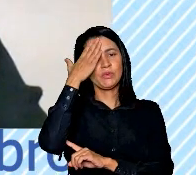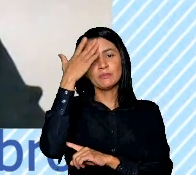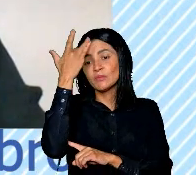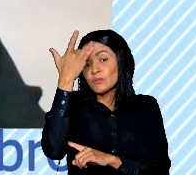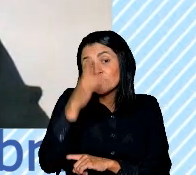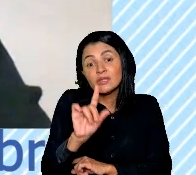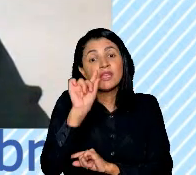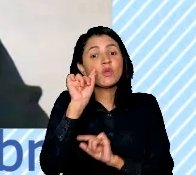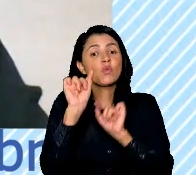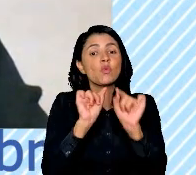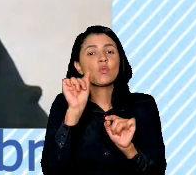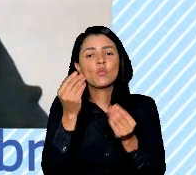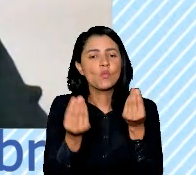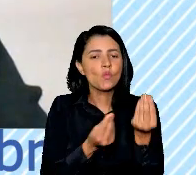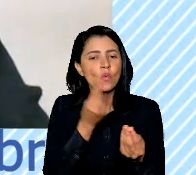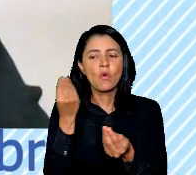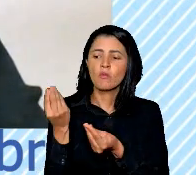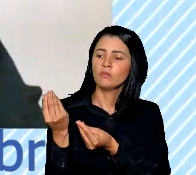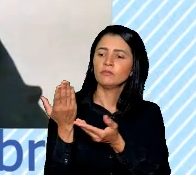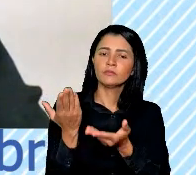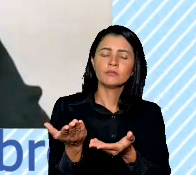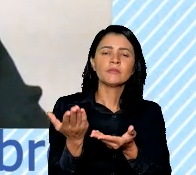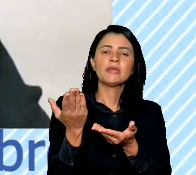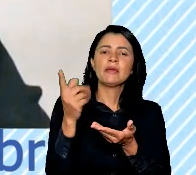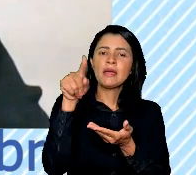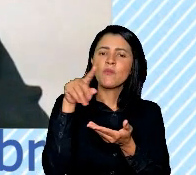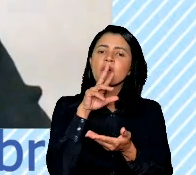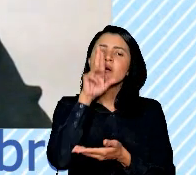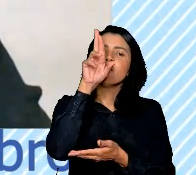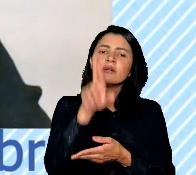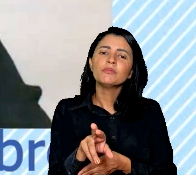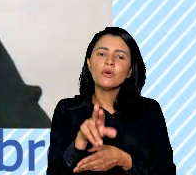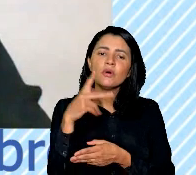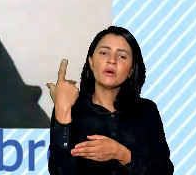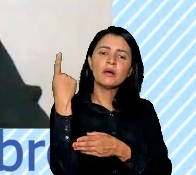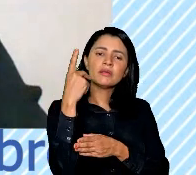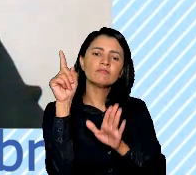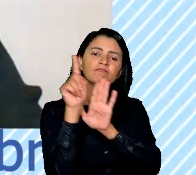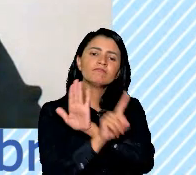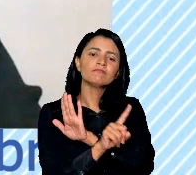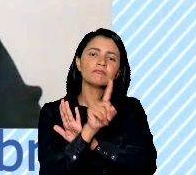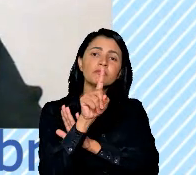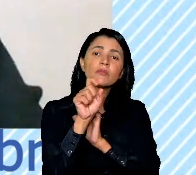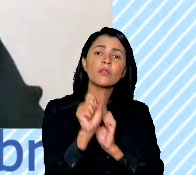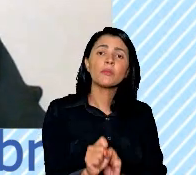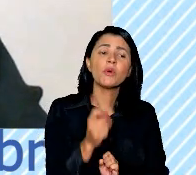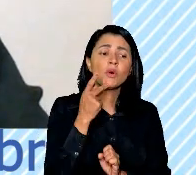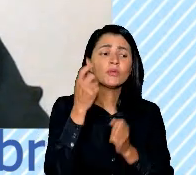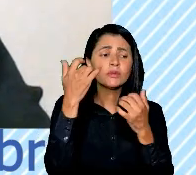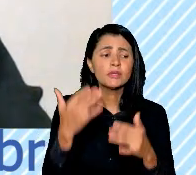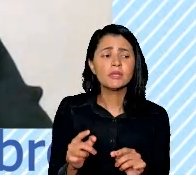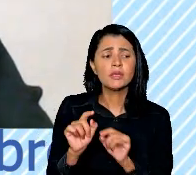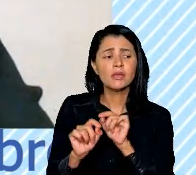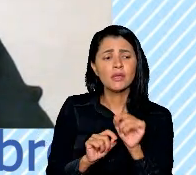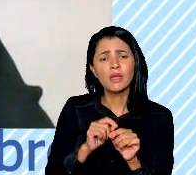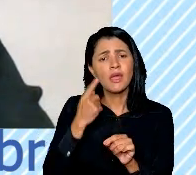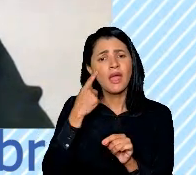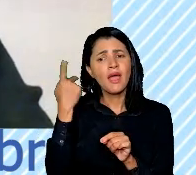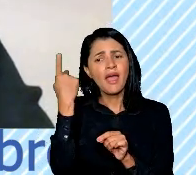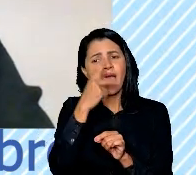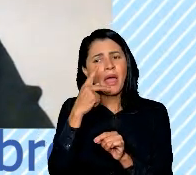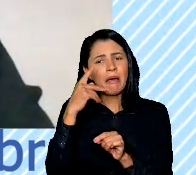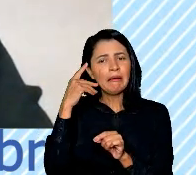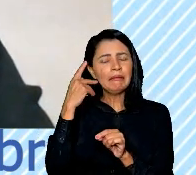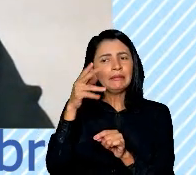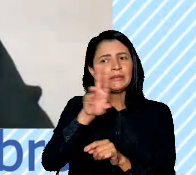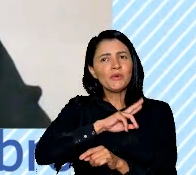como trazer uma resposta a essa sua indagação. O que eu posso dizer é que uma resposta filosófica e